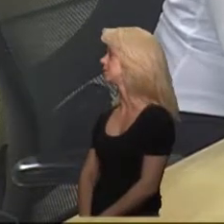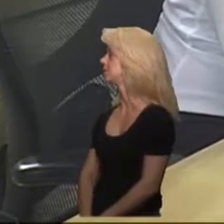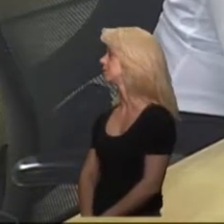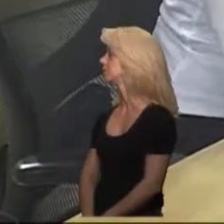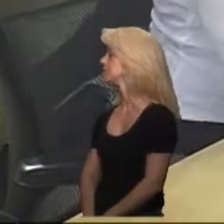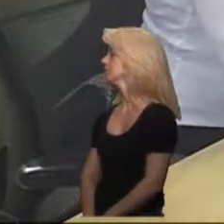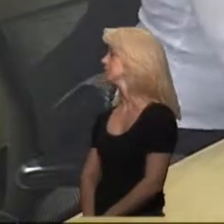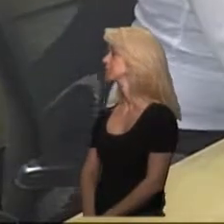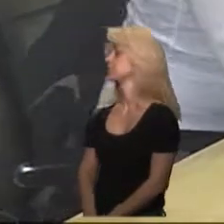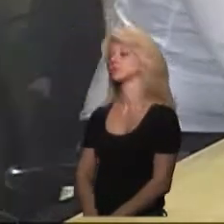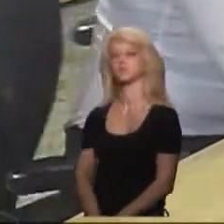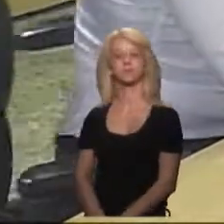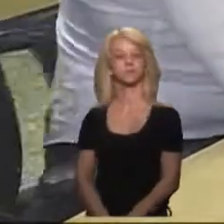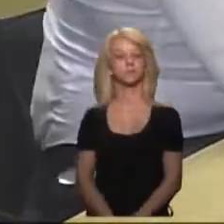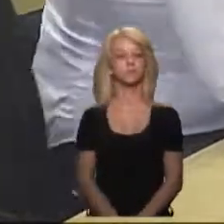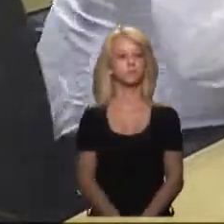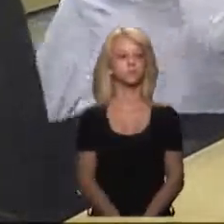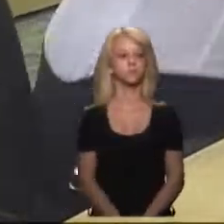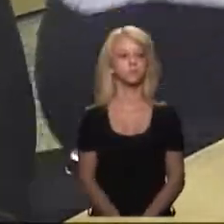os pareceres. Ok.